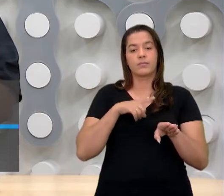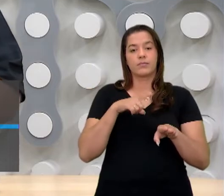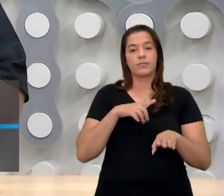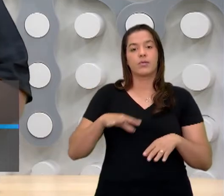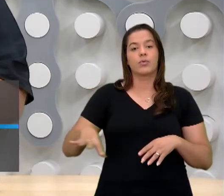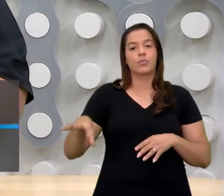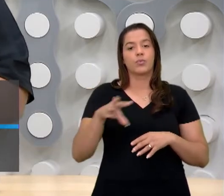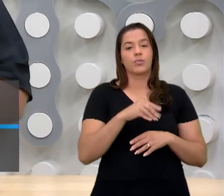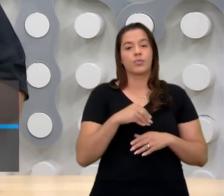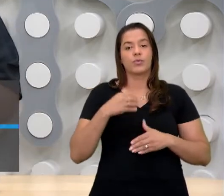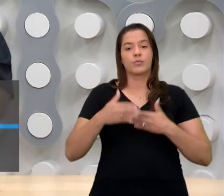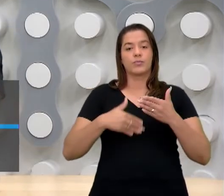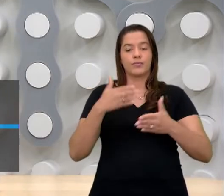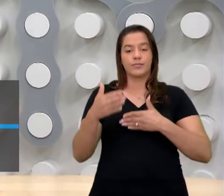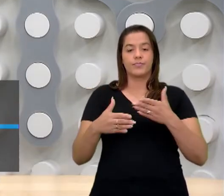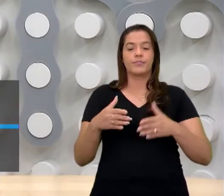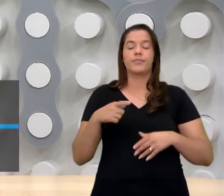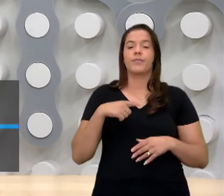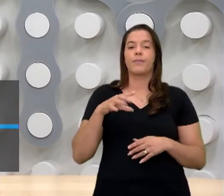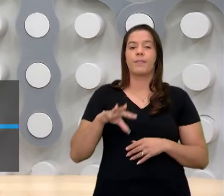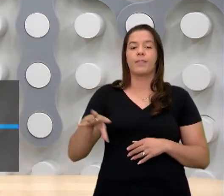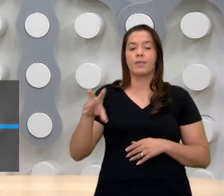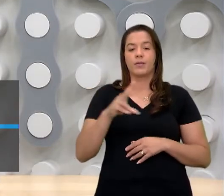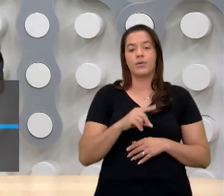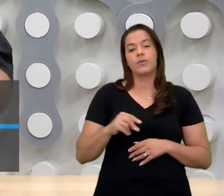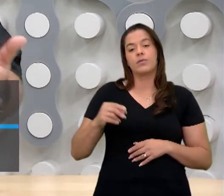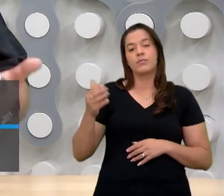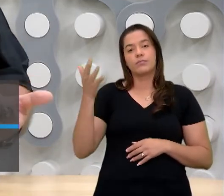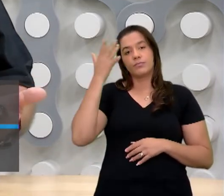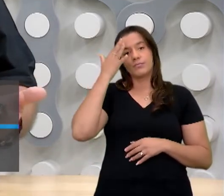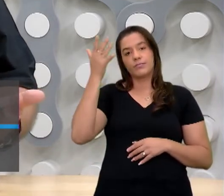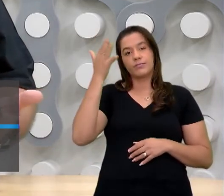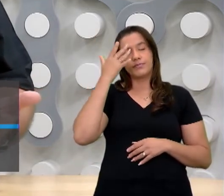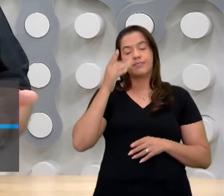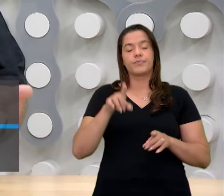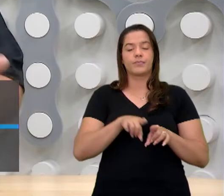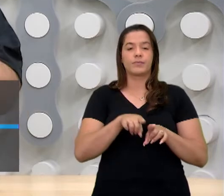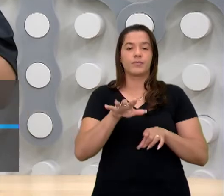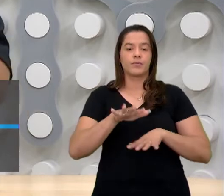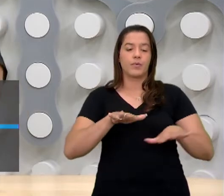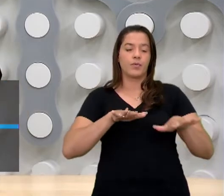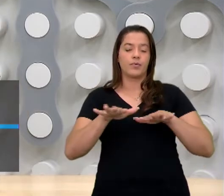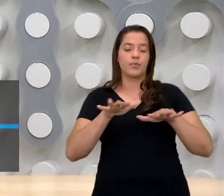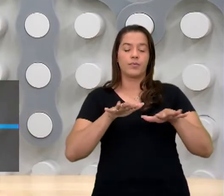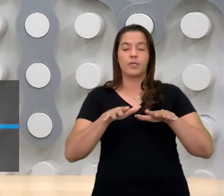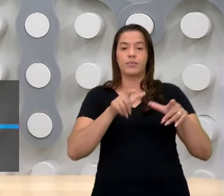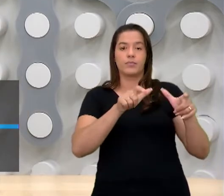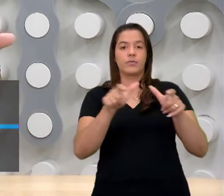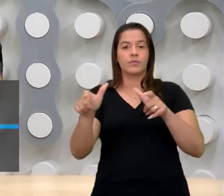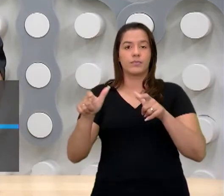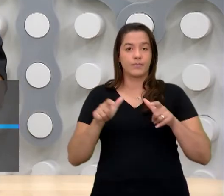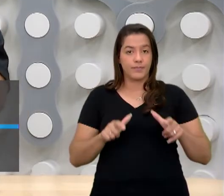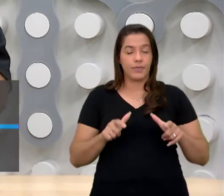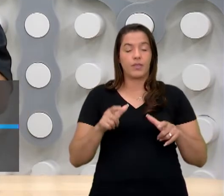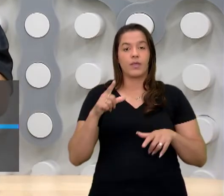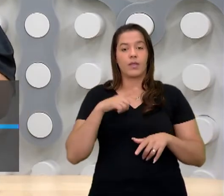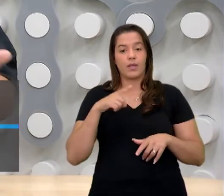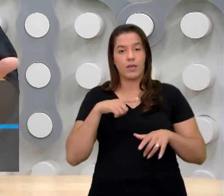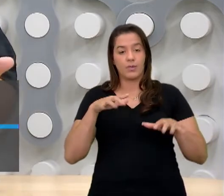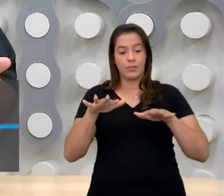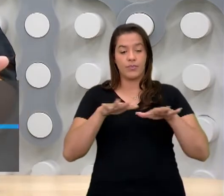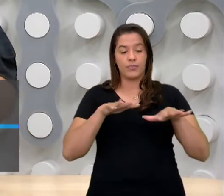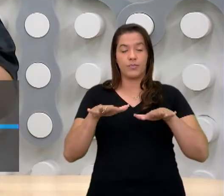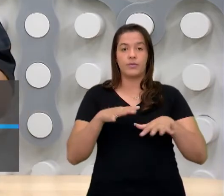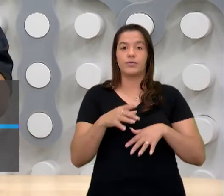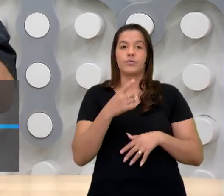relação da teoria das placas tectônicas com o movimento dos continentes. Da mesma forma que fala que há um movimento de 2 a